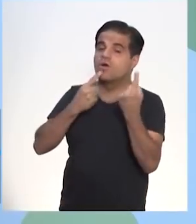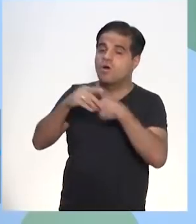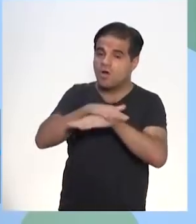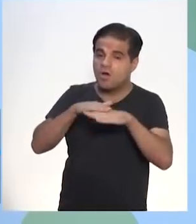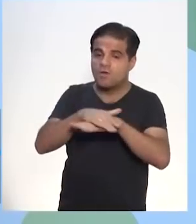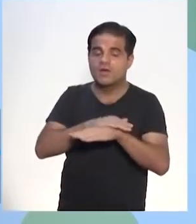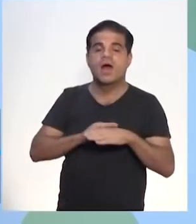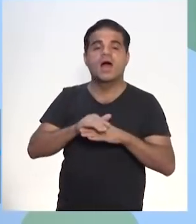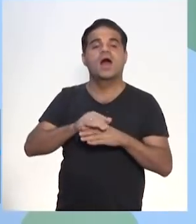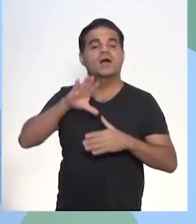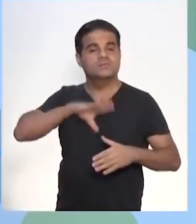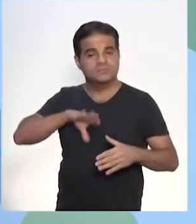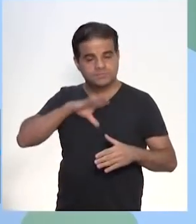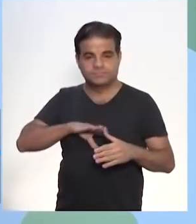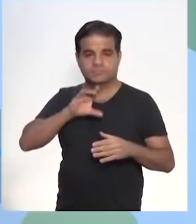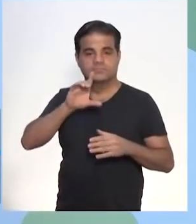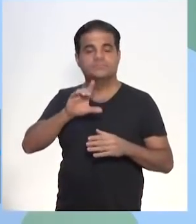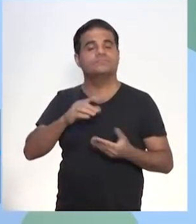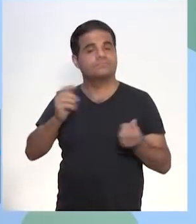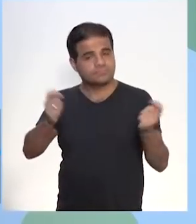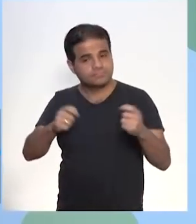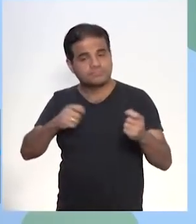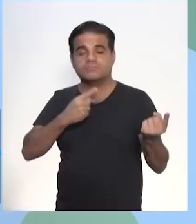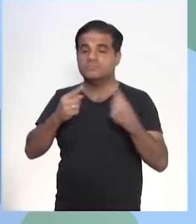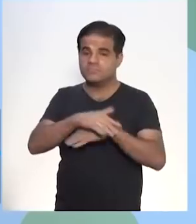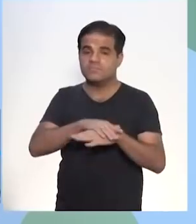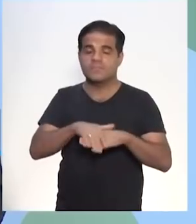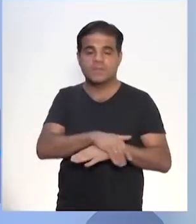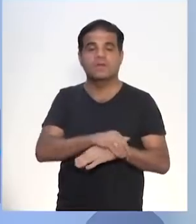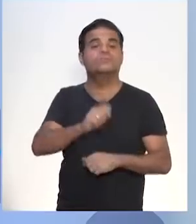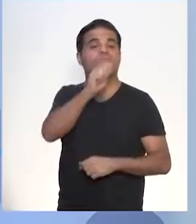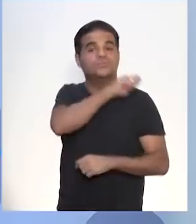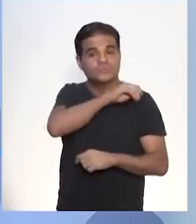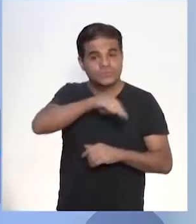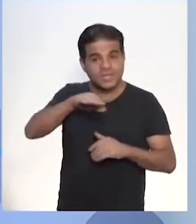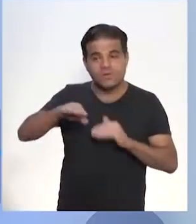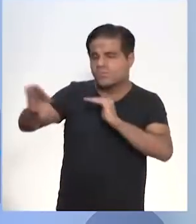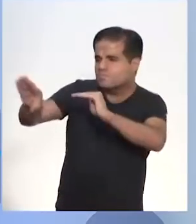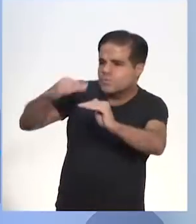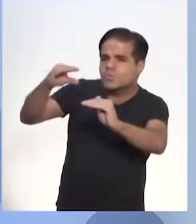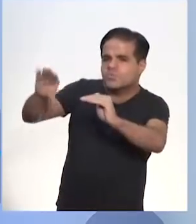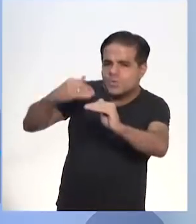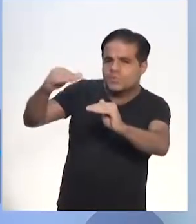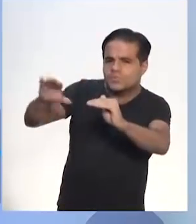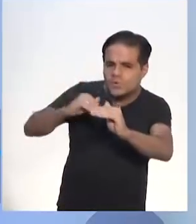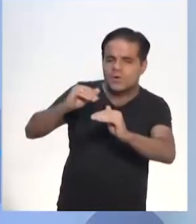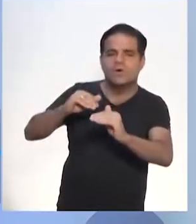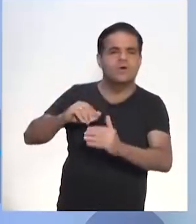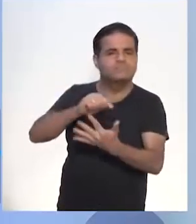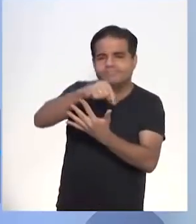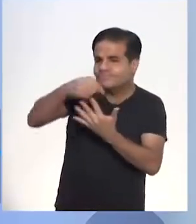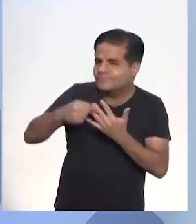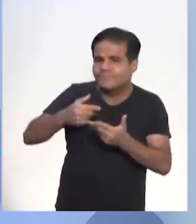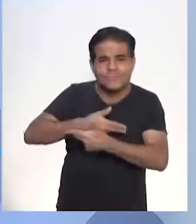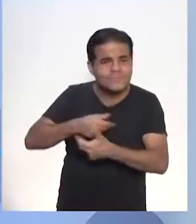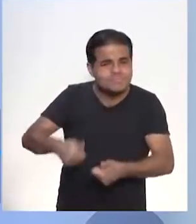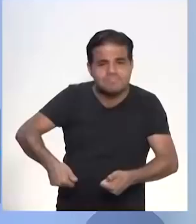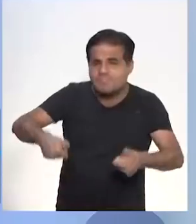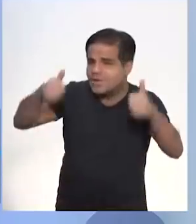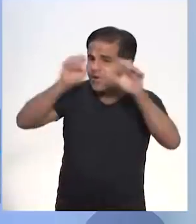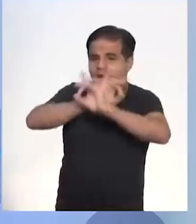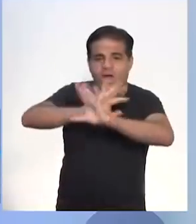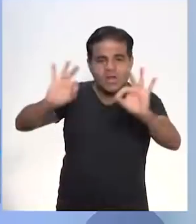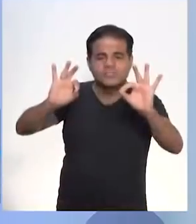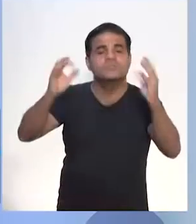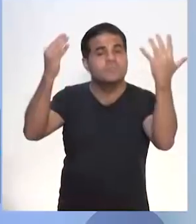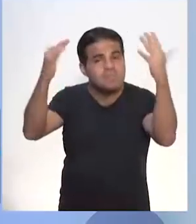Portuguesa, CMSP_EM. É isso mesmo, professor Mauri. Os alunos mandaram várias, ó, cada uma melhor que a outra, gente. Vocês estão de parabéns, né?